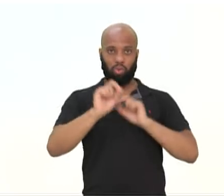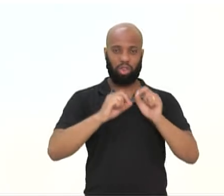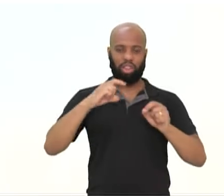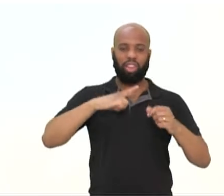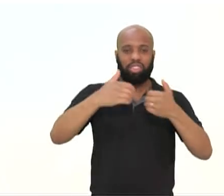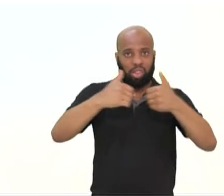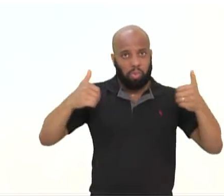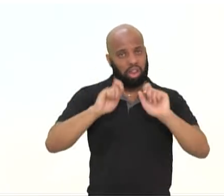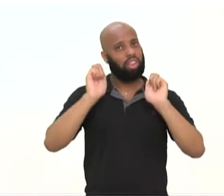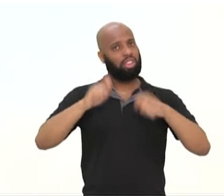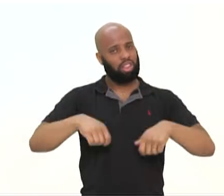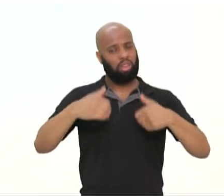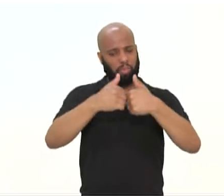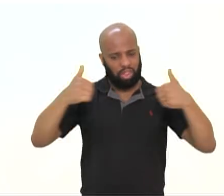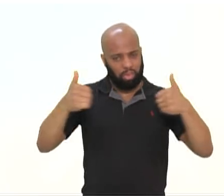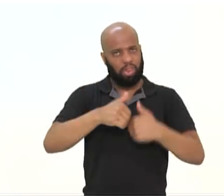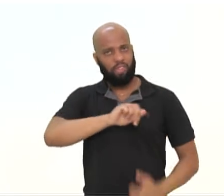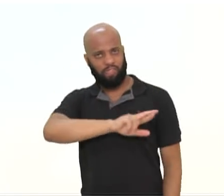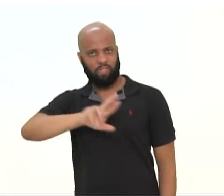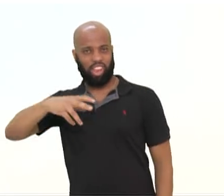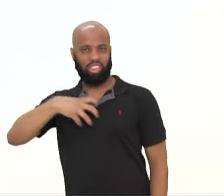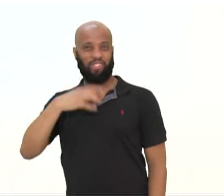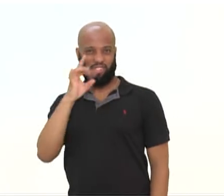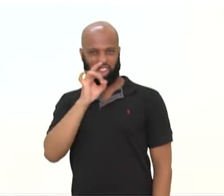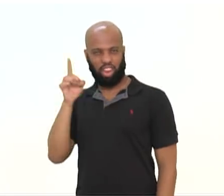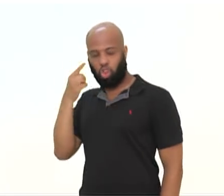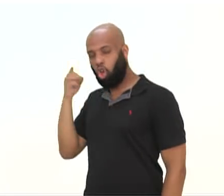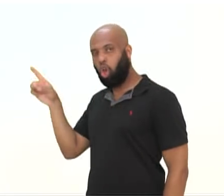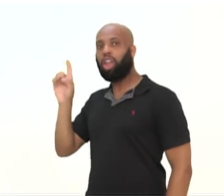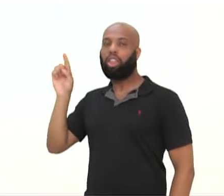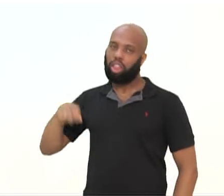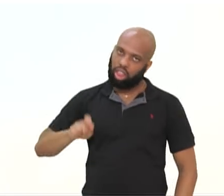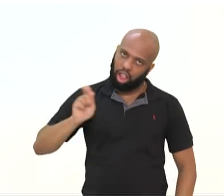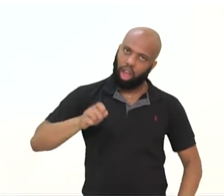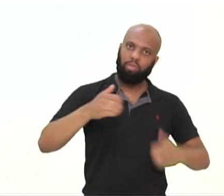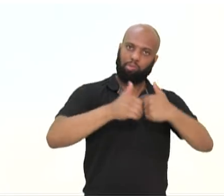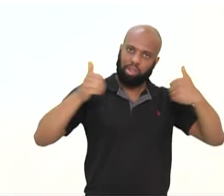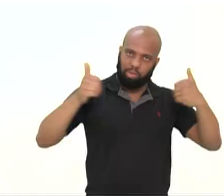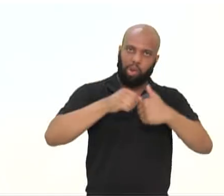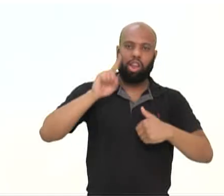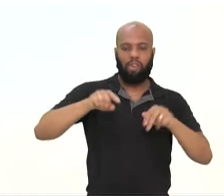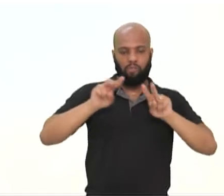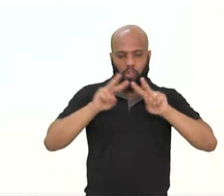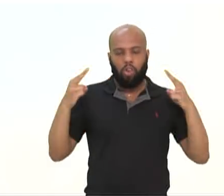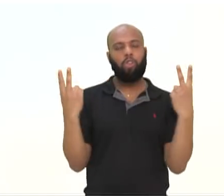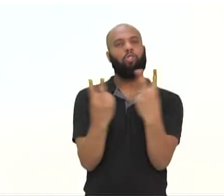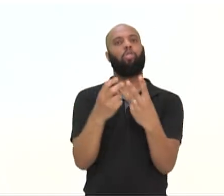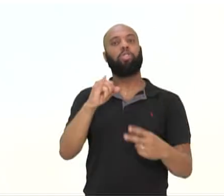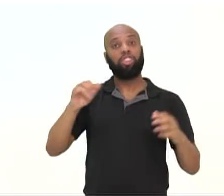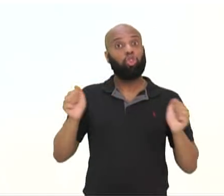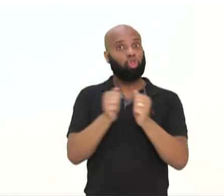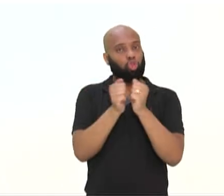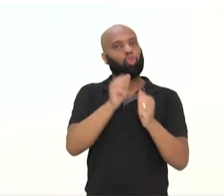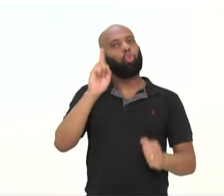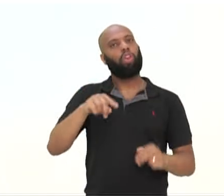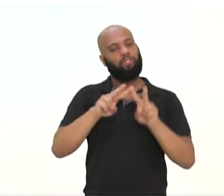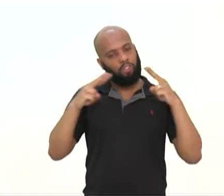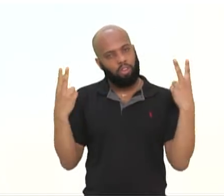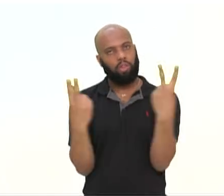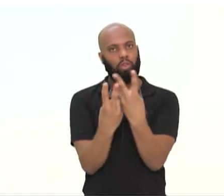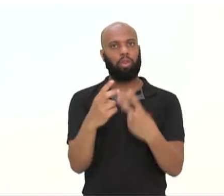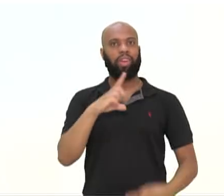em vários pedaços, e esses pedaços juntos vão compor o volume desse cubo. Então tá aqui. Repare, ó, que eu tenho